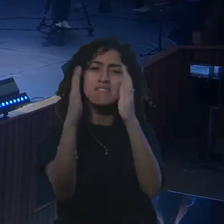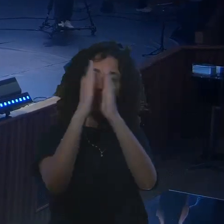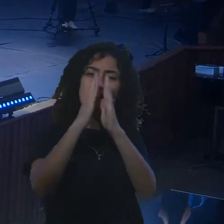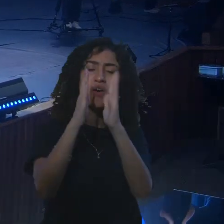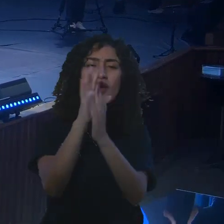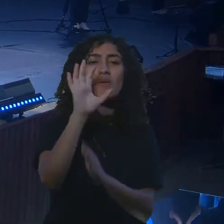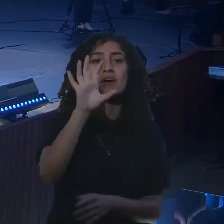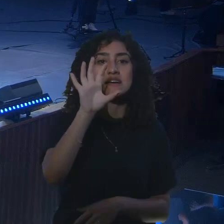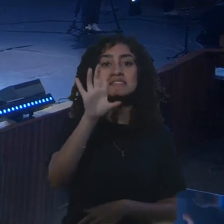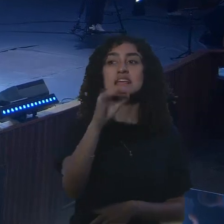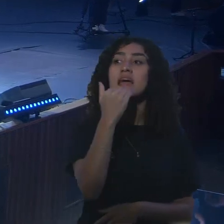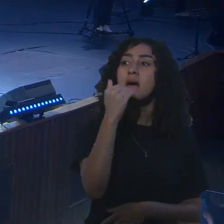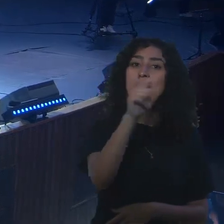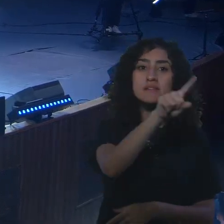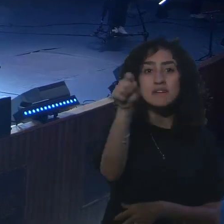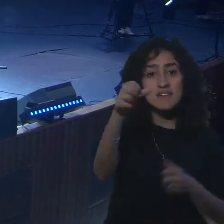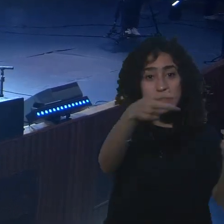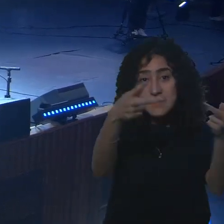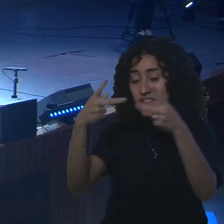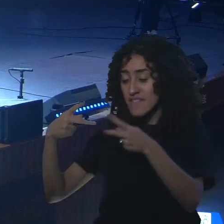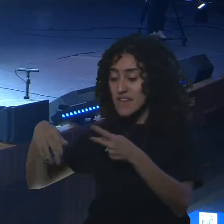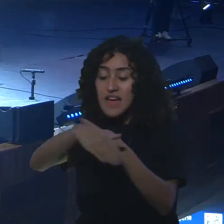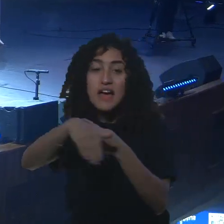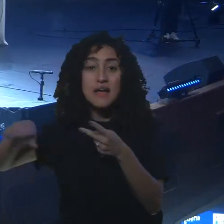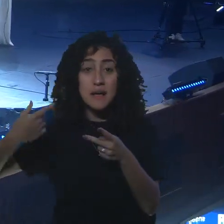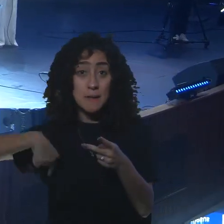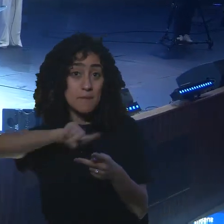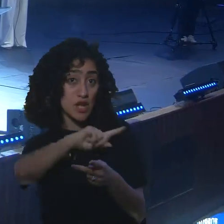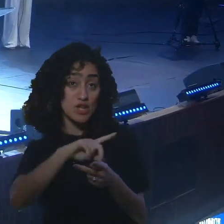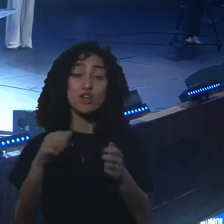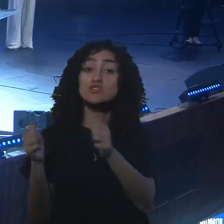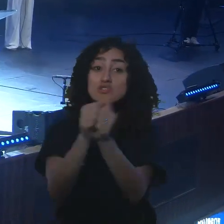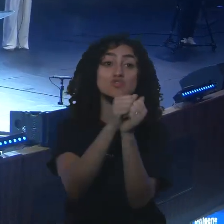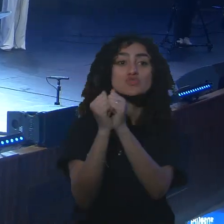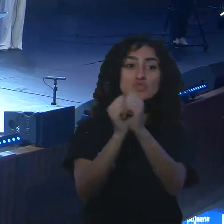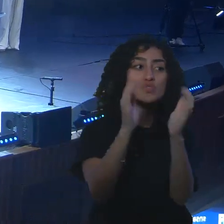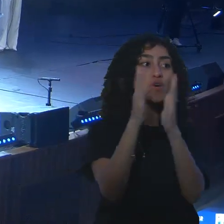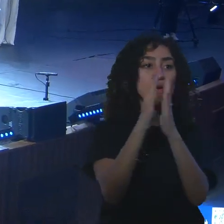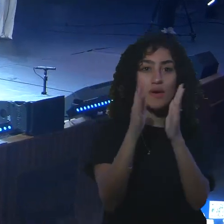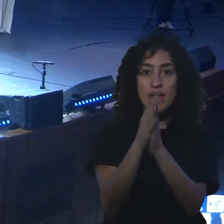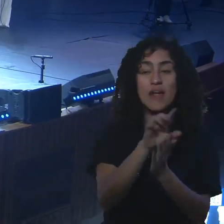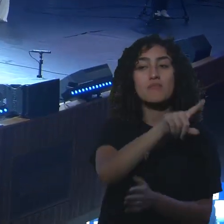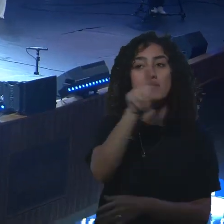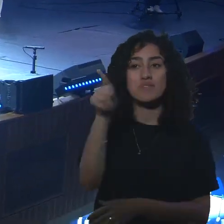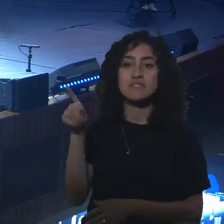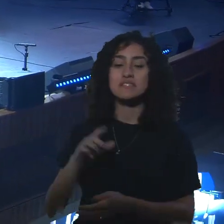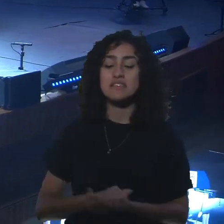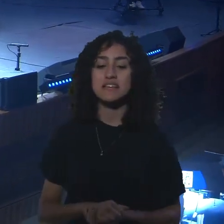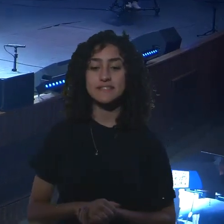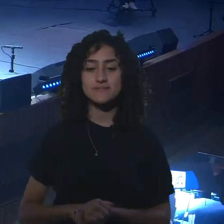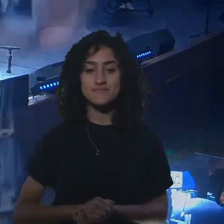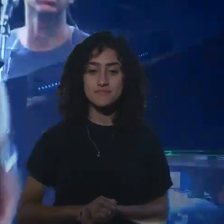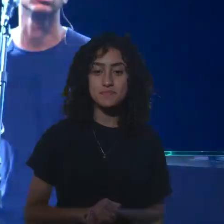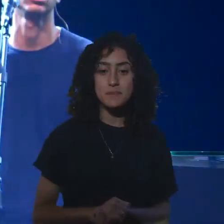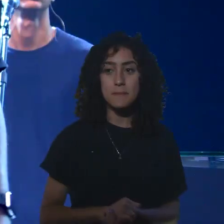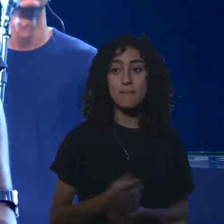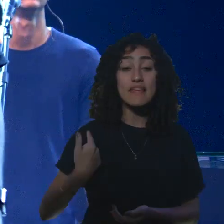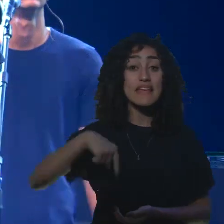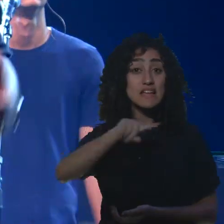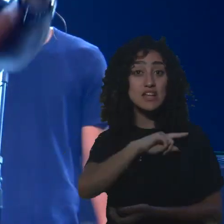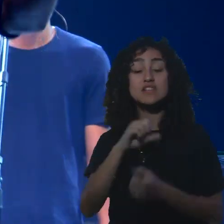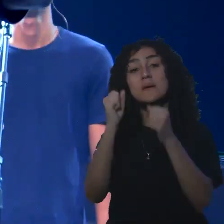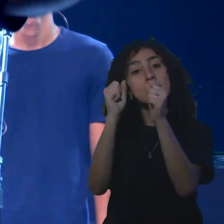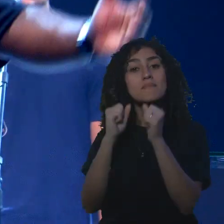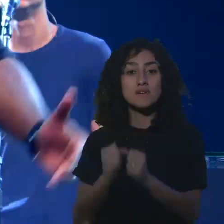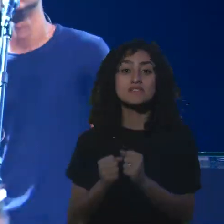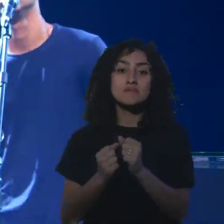eu gostaria que você viesse aqui à frente, para a gente orar mais uma vez contigo, e a gente mostrar para você